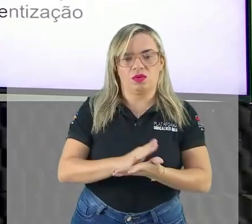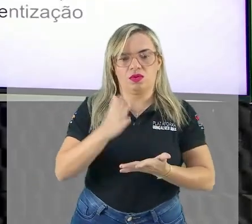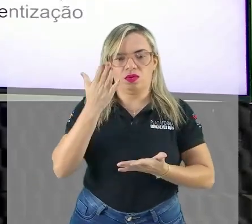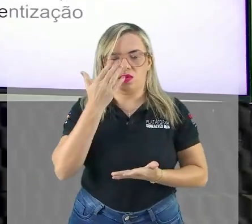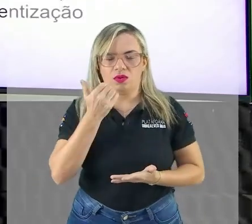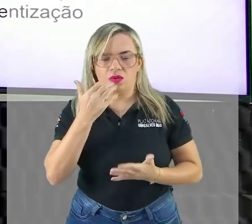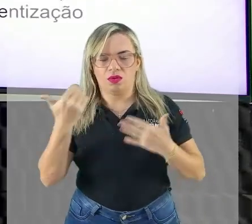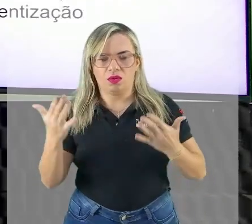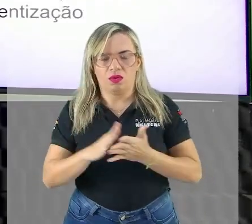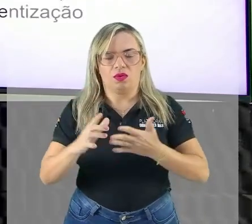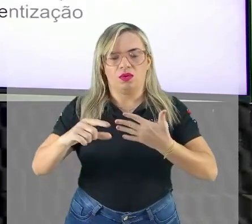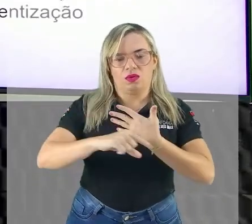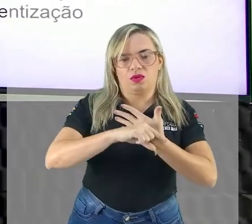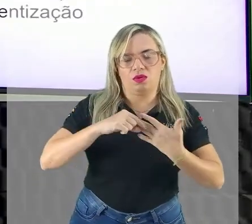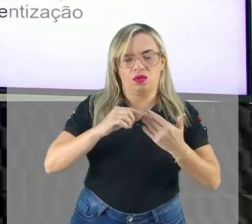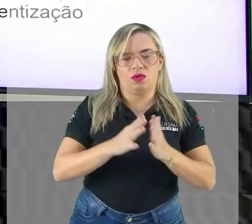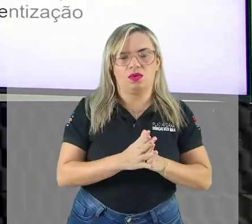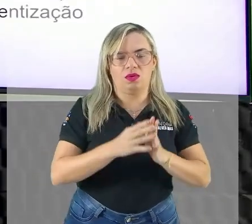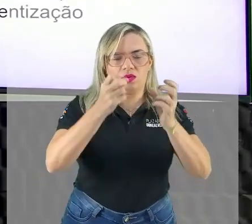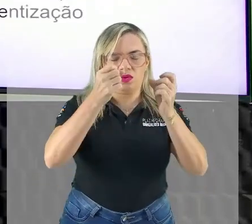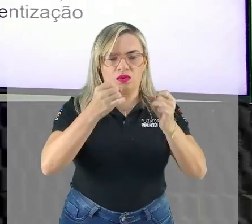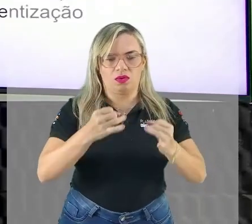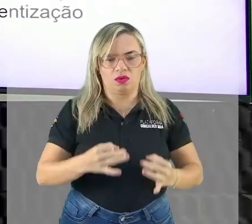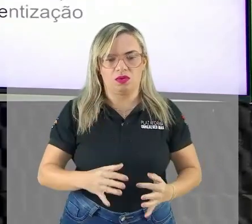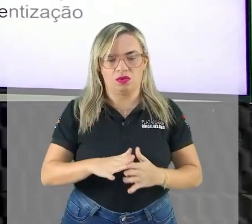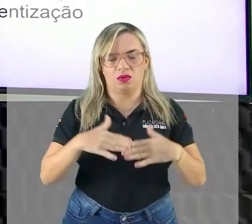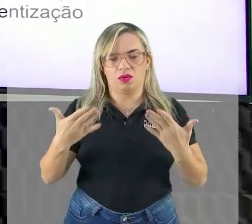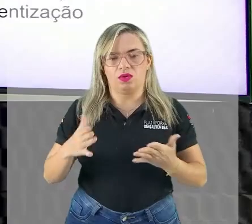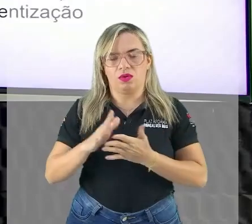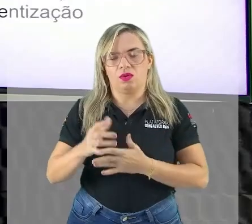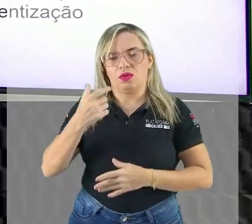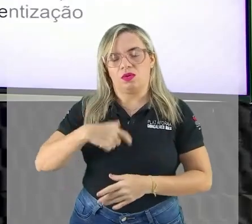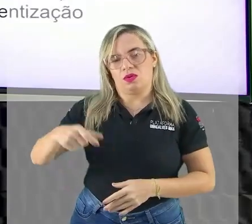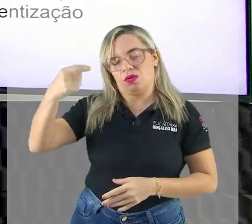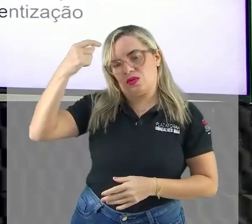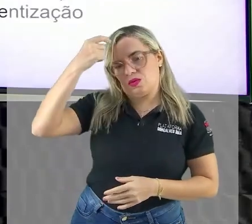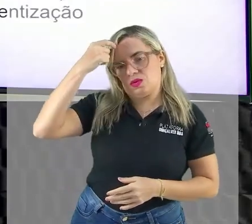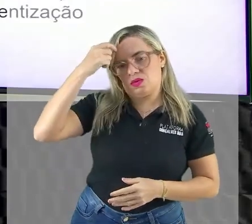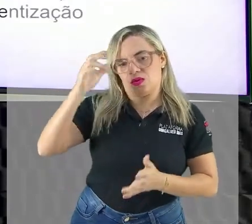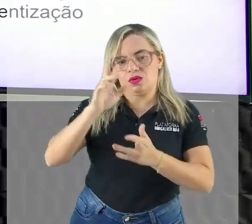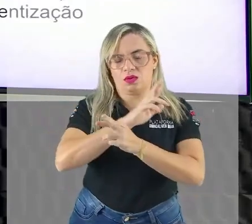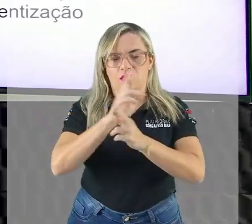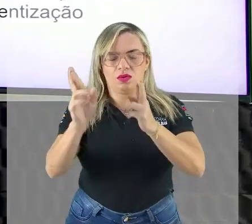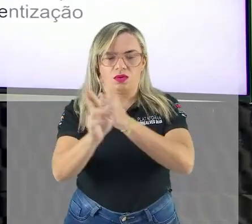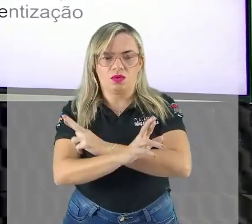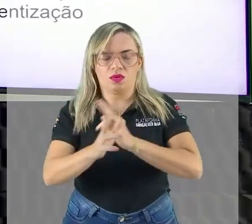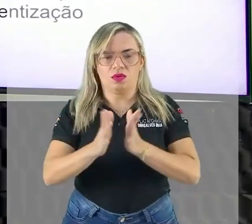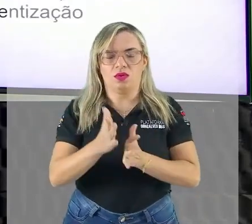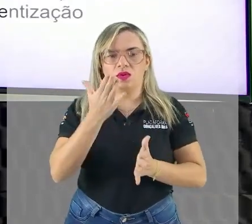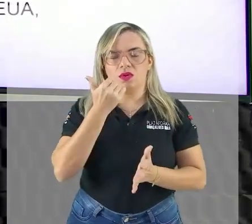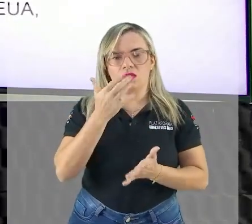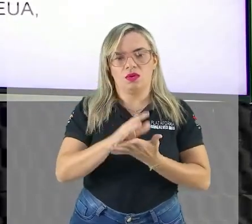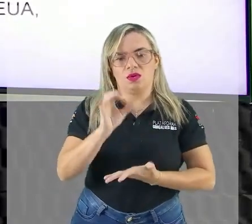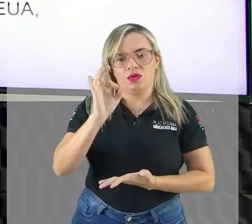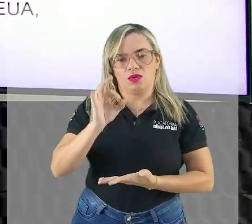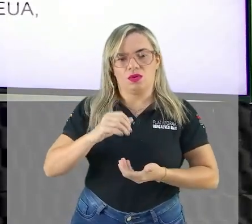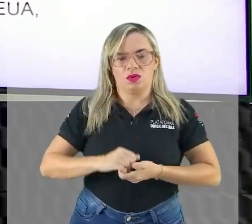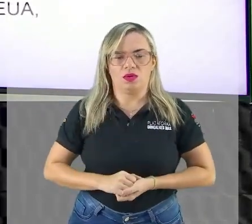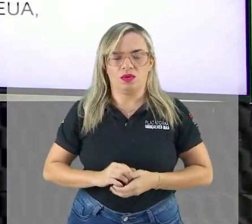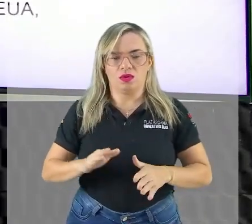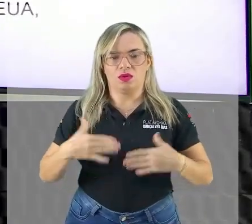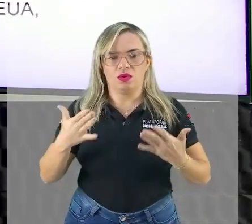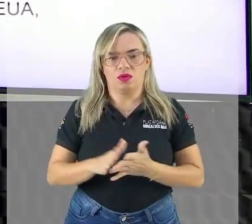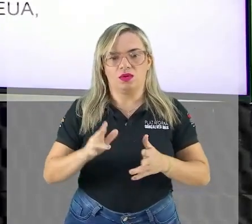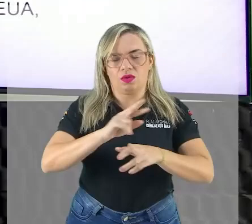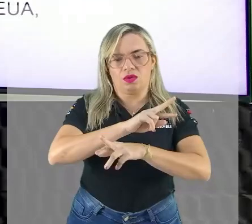alimentares, e aí o autor vem discorrer sobre isso, sobre a conscientização relacionada a uma alimentação adequada.